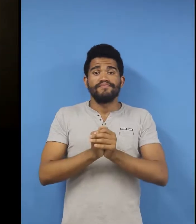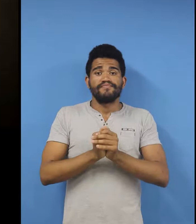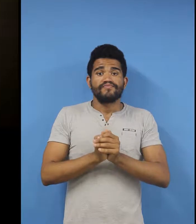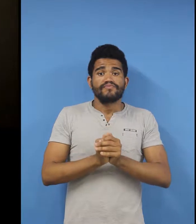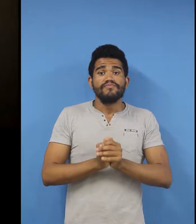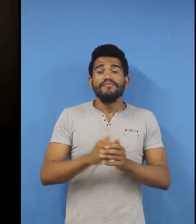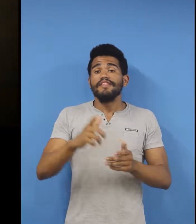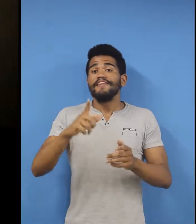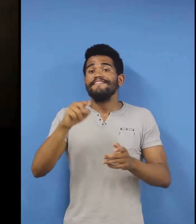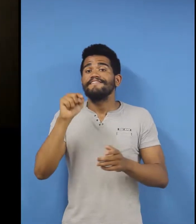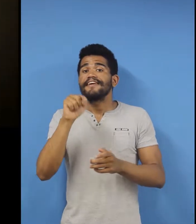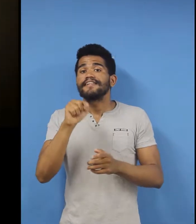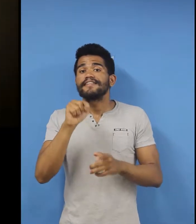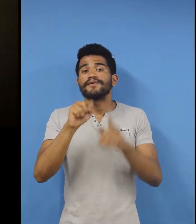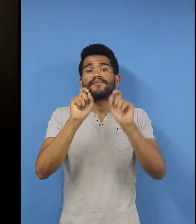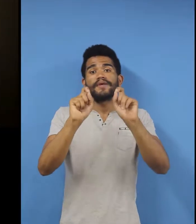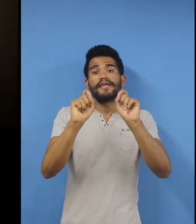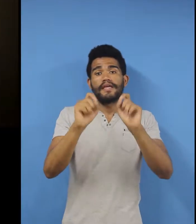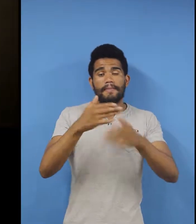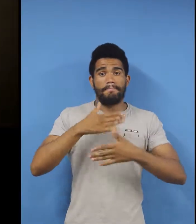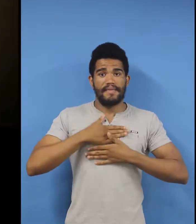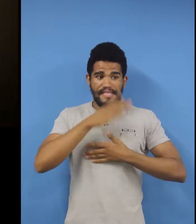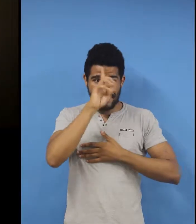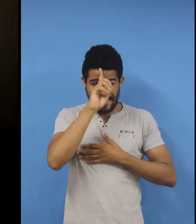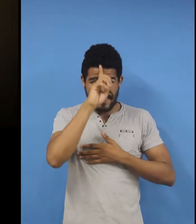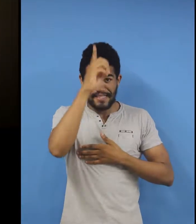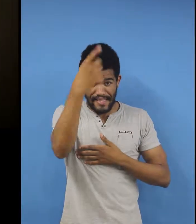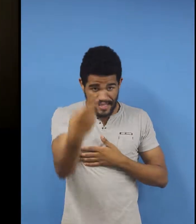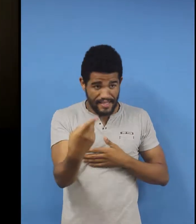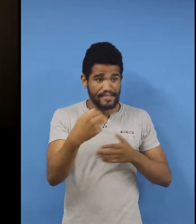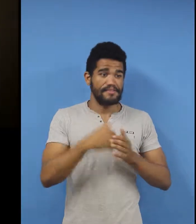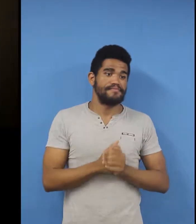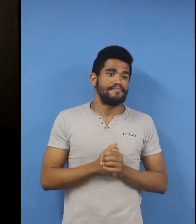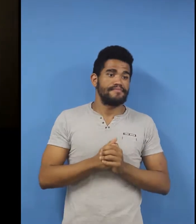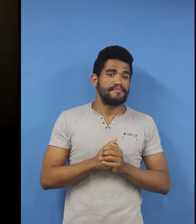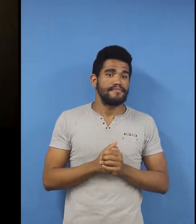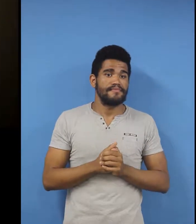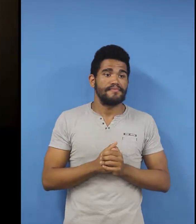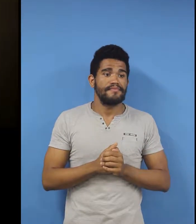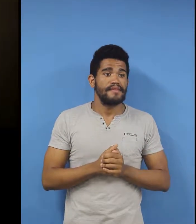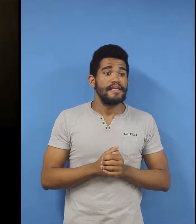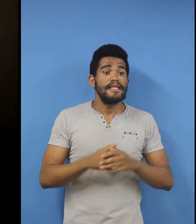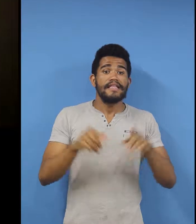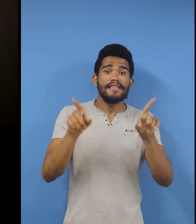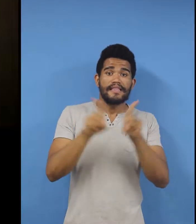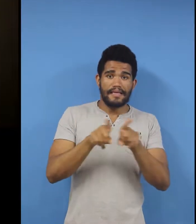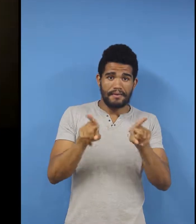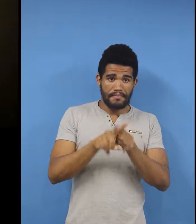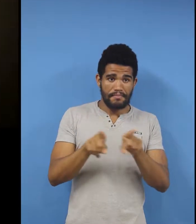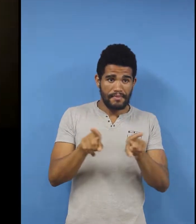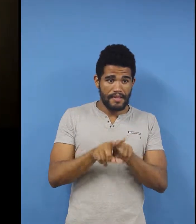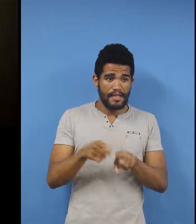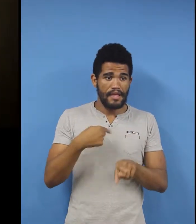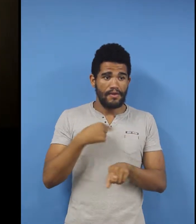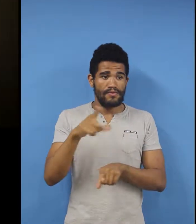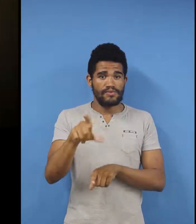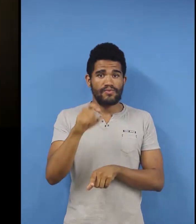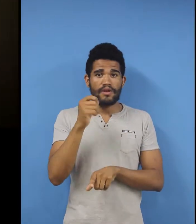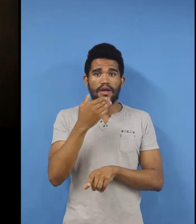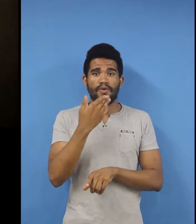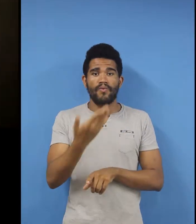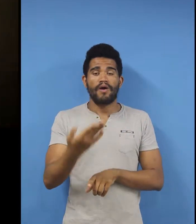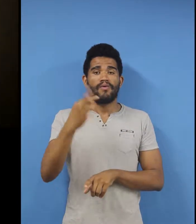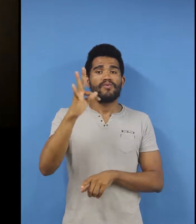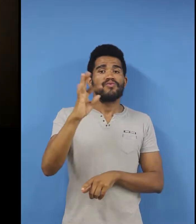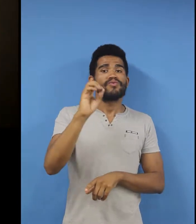falei, aqui estarão as minhas ideias. A partir daqui eu vou escolher